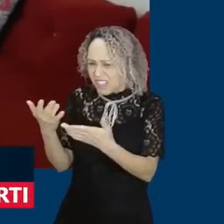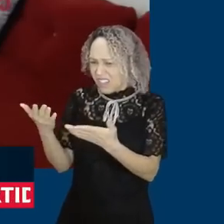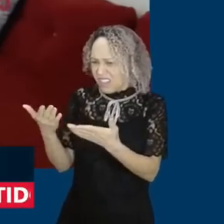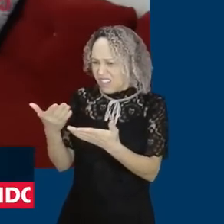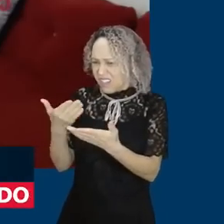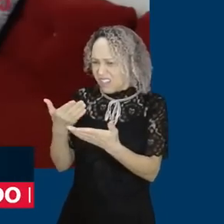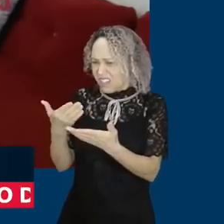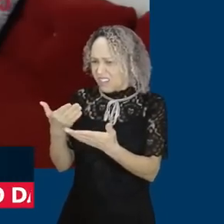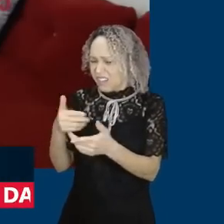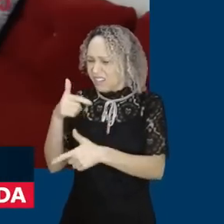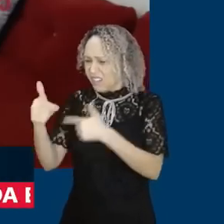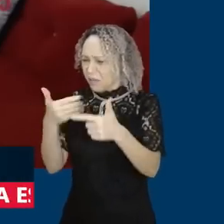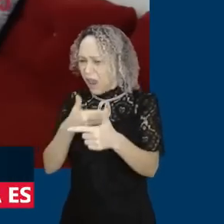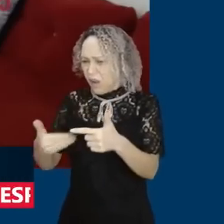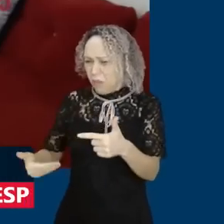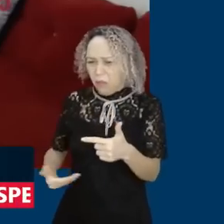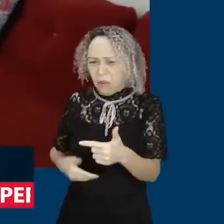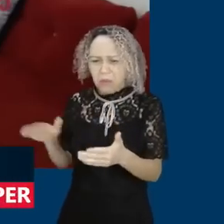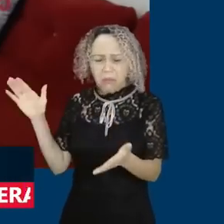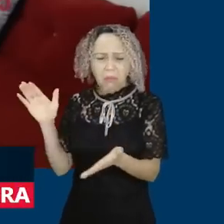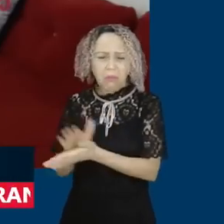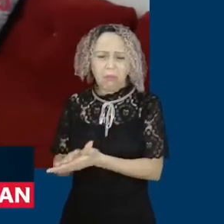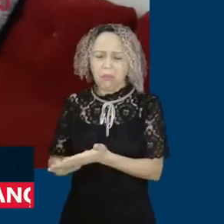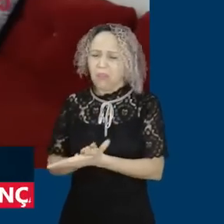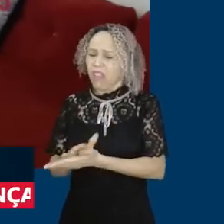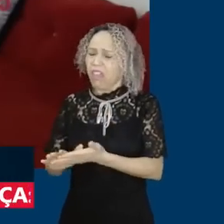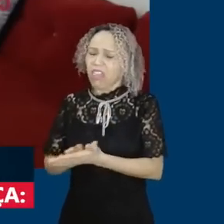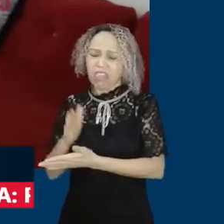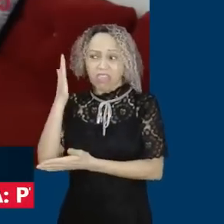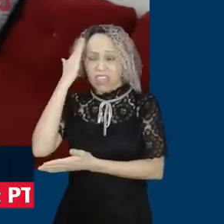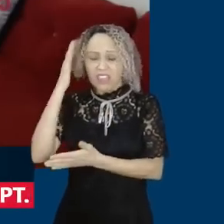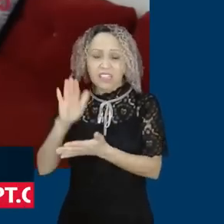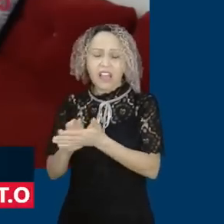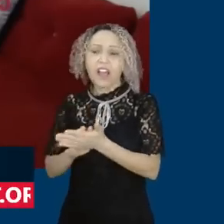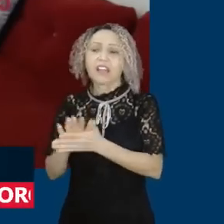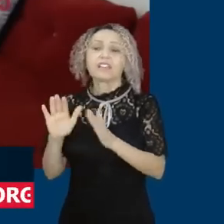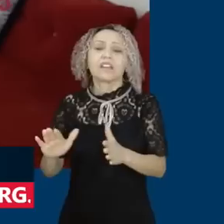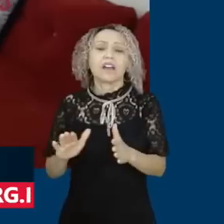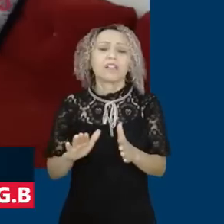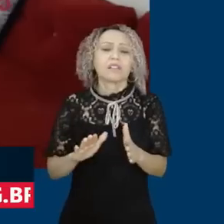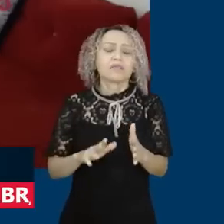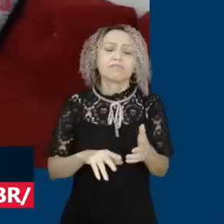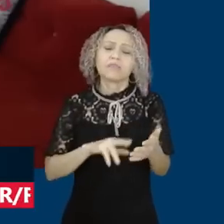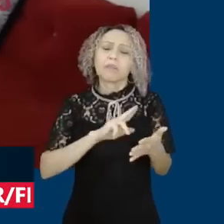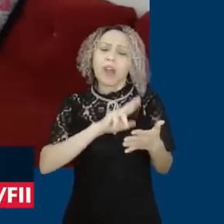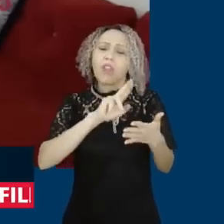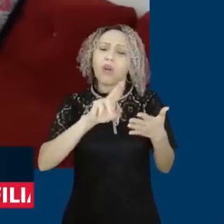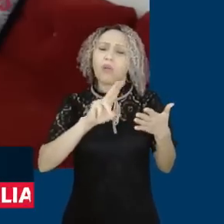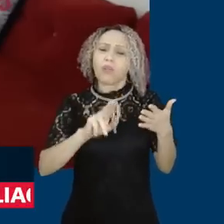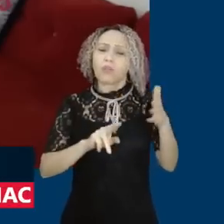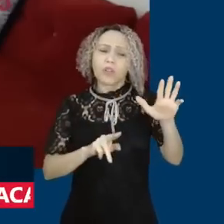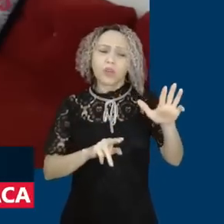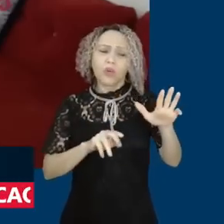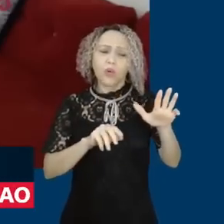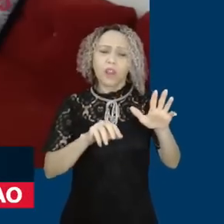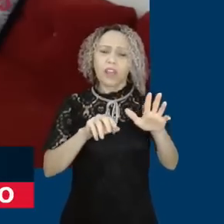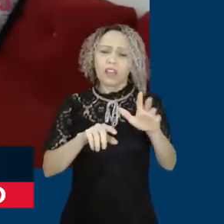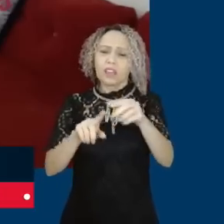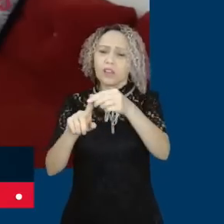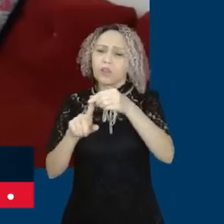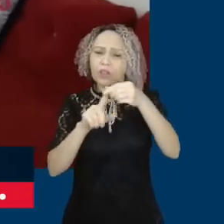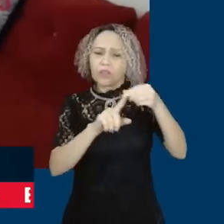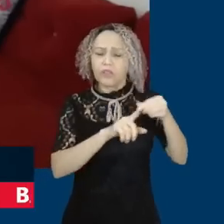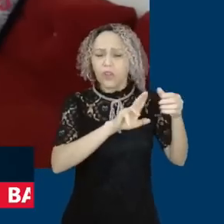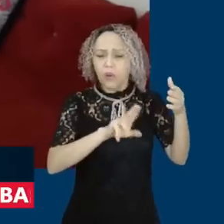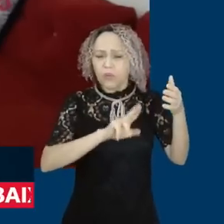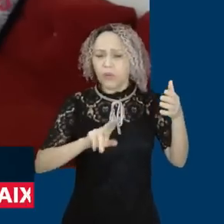PEC seja logo aprovada, que mais nomes das futuras equipes sejam anunciados e a gente vire logo essa página